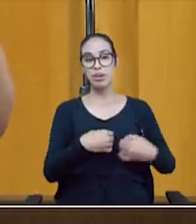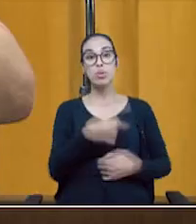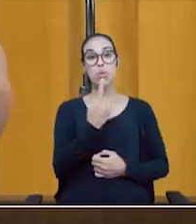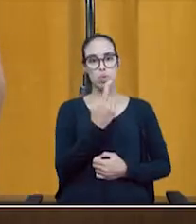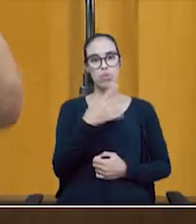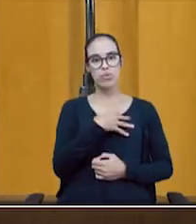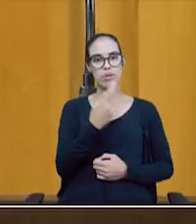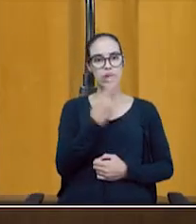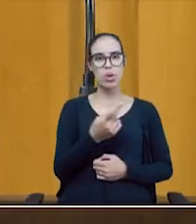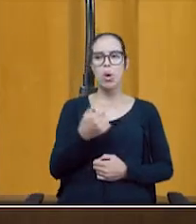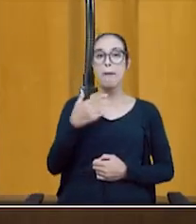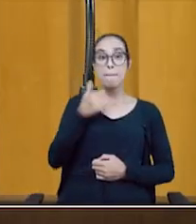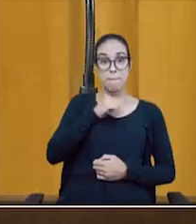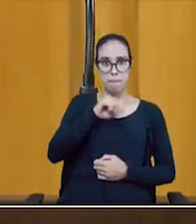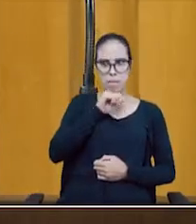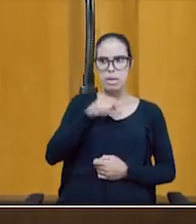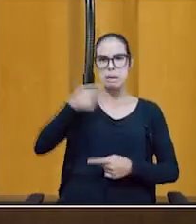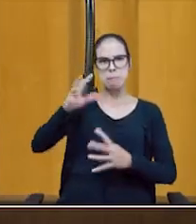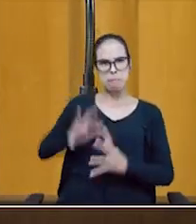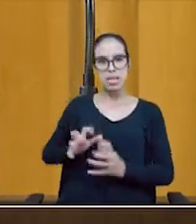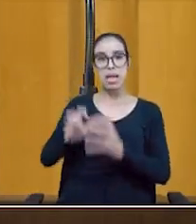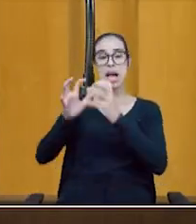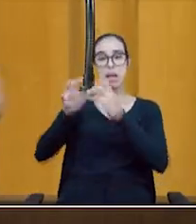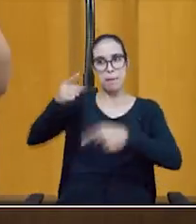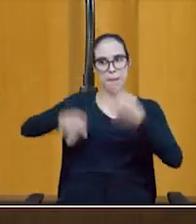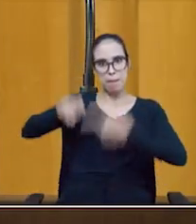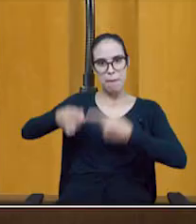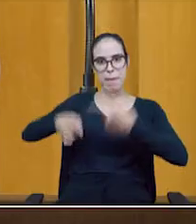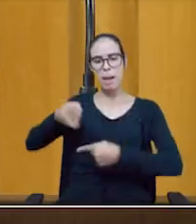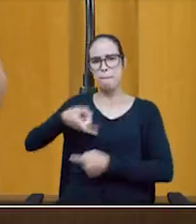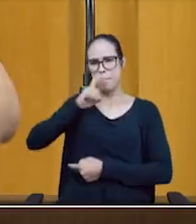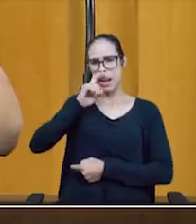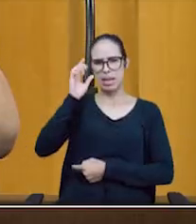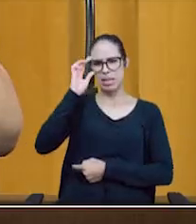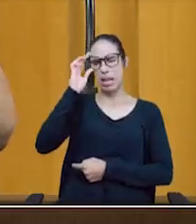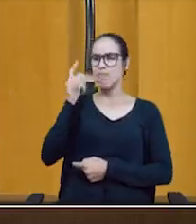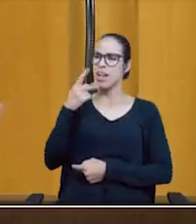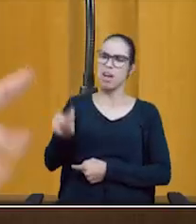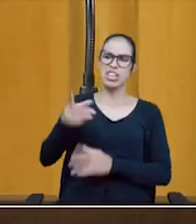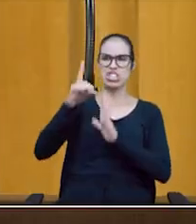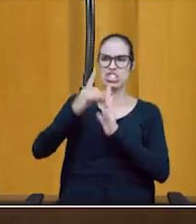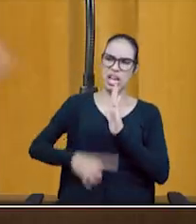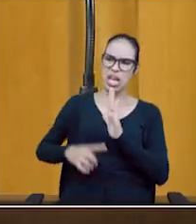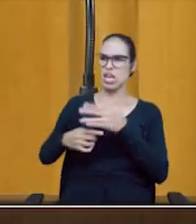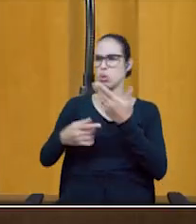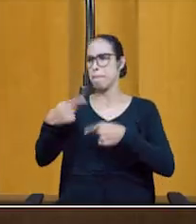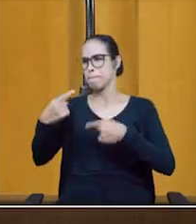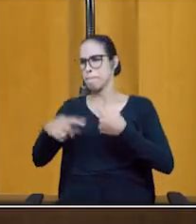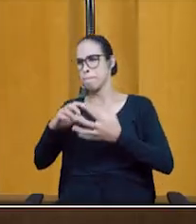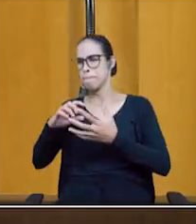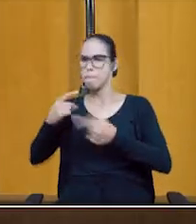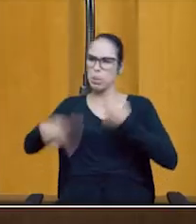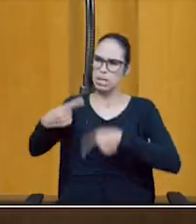com meu marido também é magistrado, o tempo inteiro sobre direito, política, e a gente pequenininho